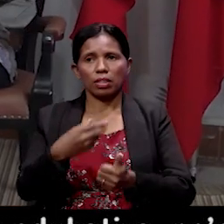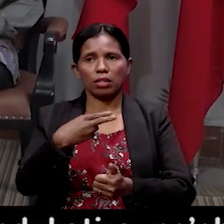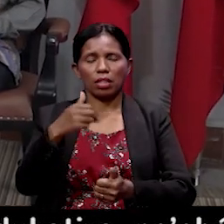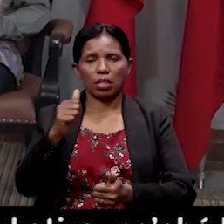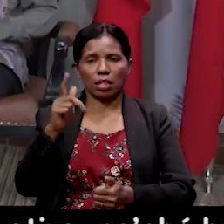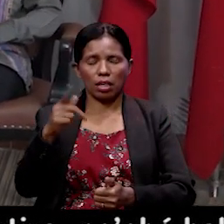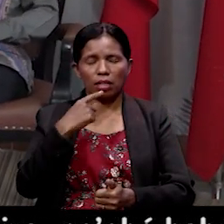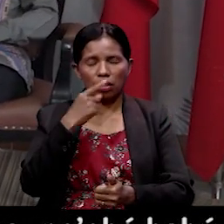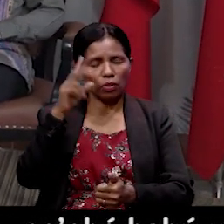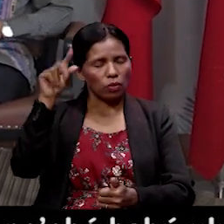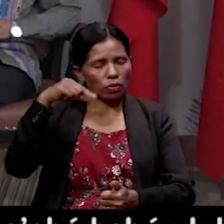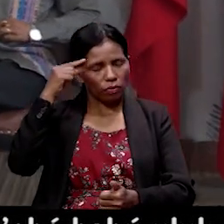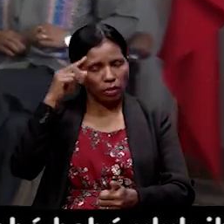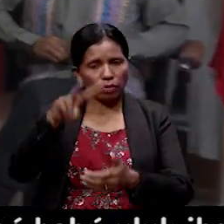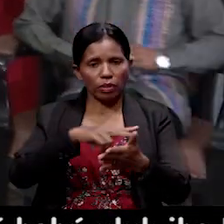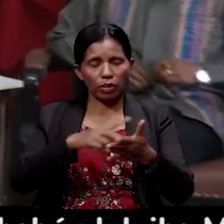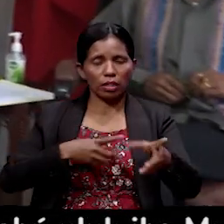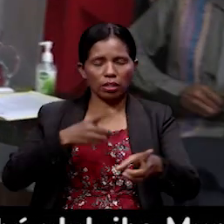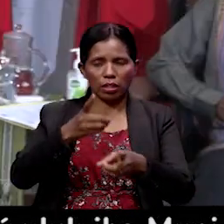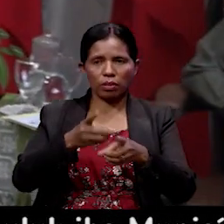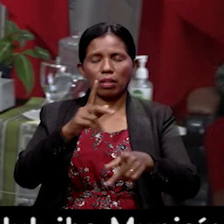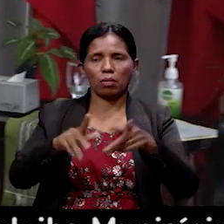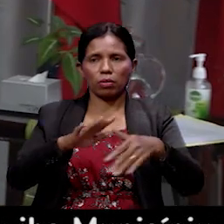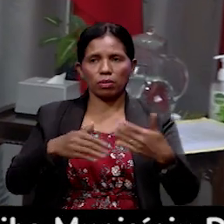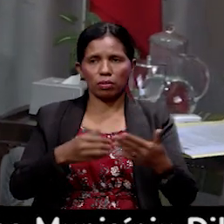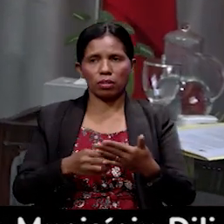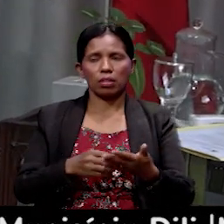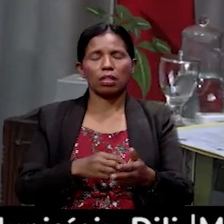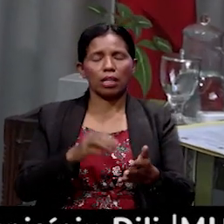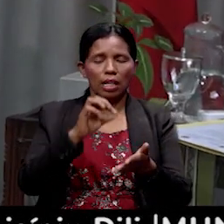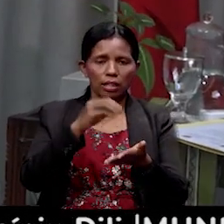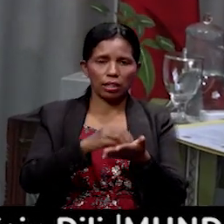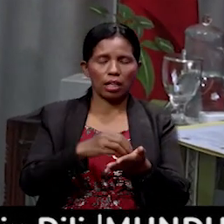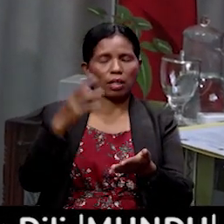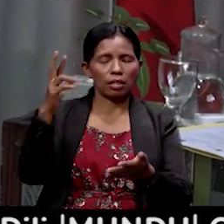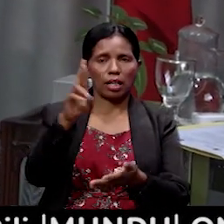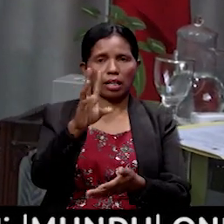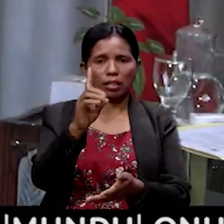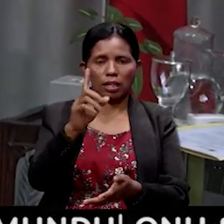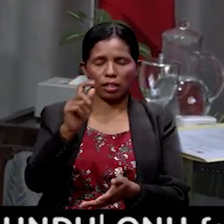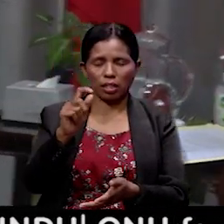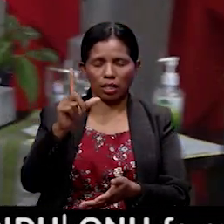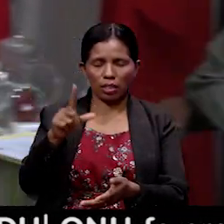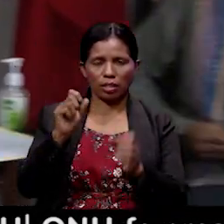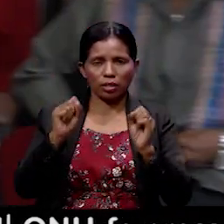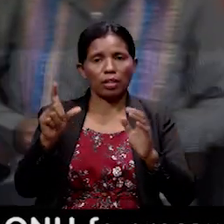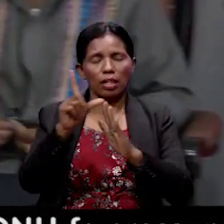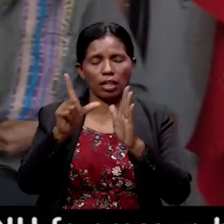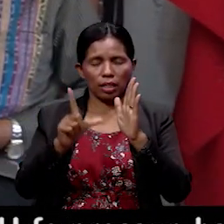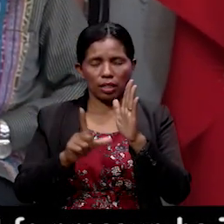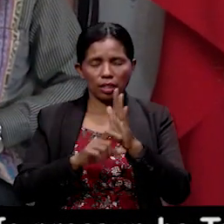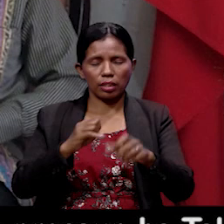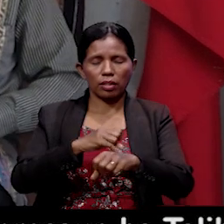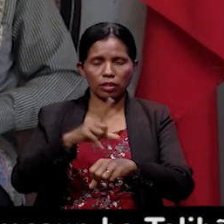governo viola direito cidadão nian nebe haktuir iha konstituisaun RDTL no Convenção Internacional